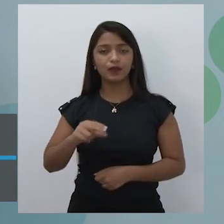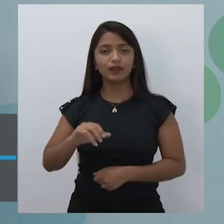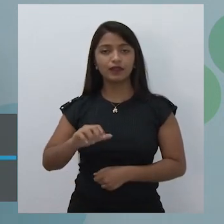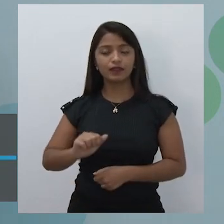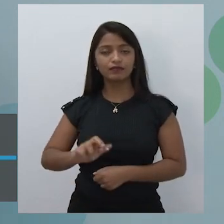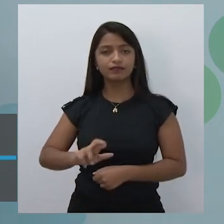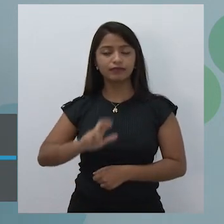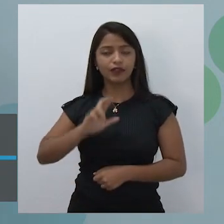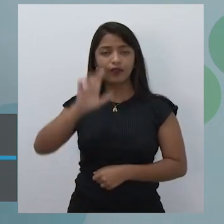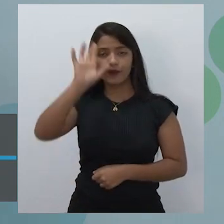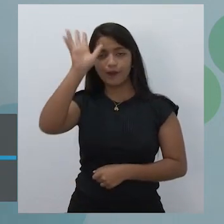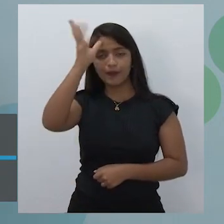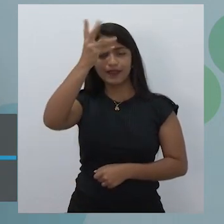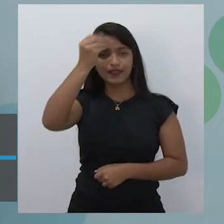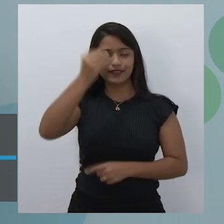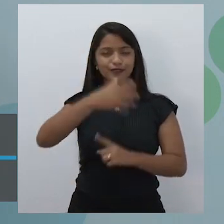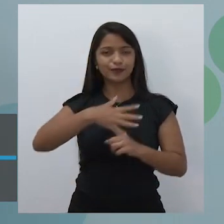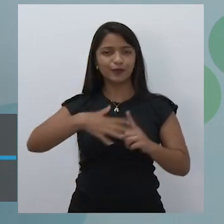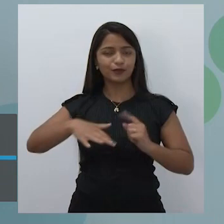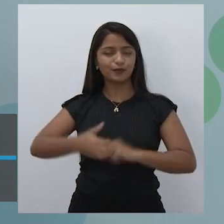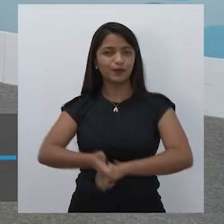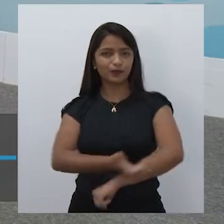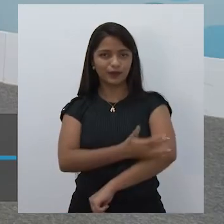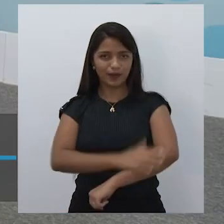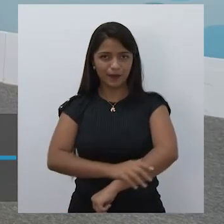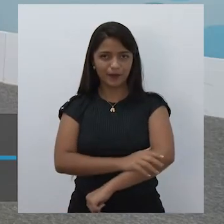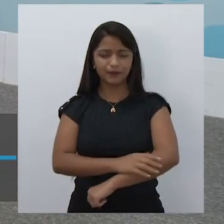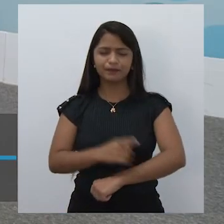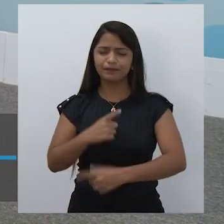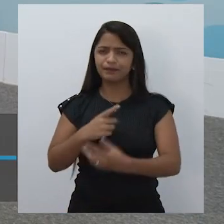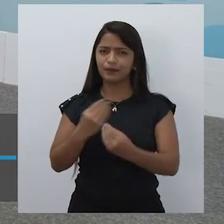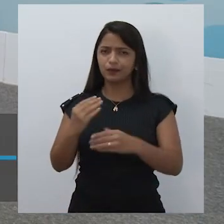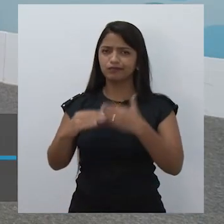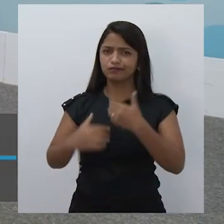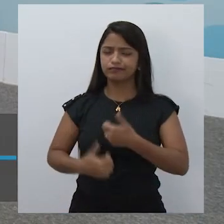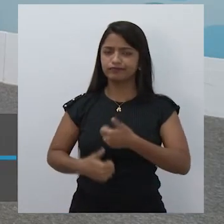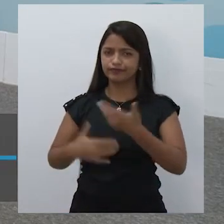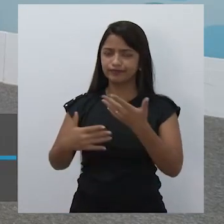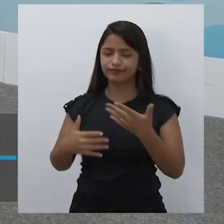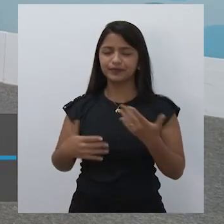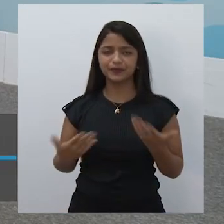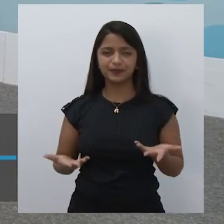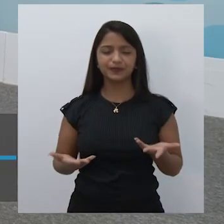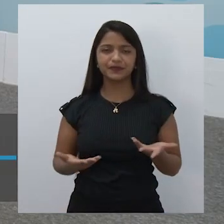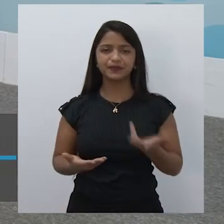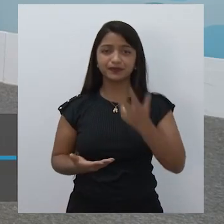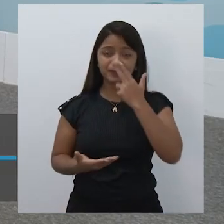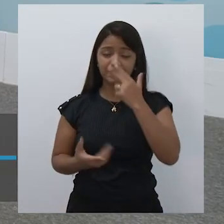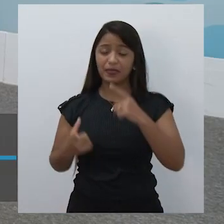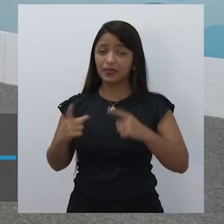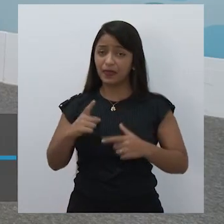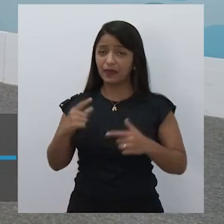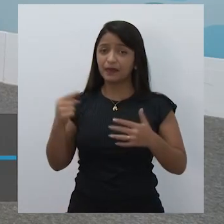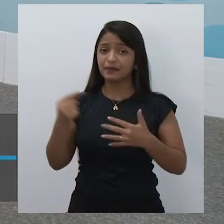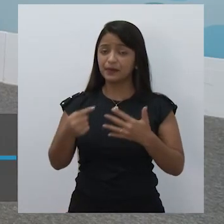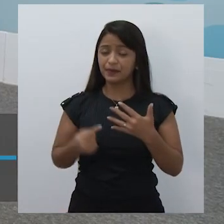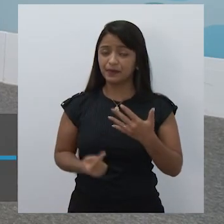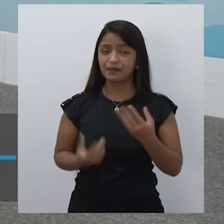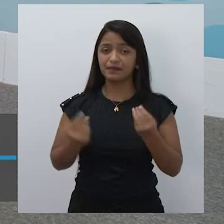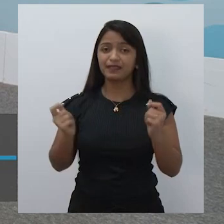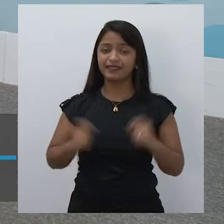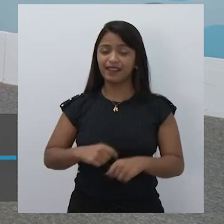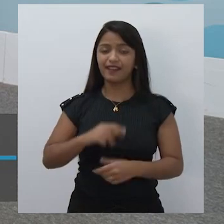socioemocionais, dentre vários colegas que participaram, Tânia. Então, acho que você tem Bastante elemento aí para responder